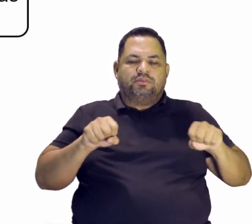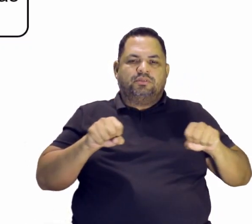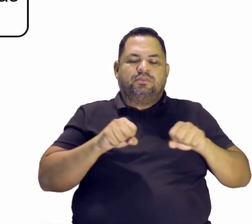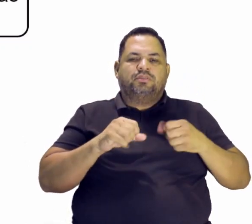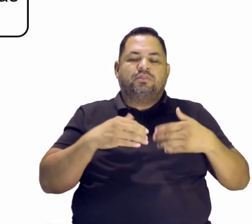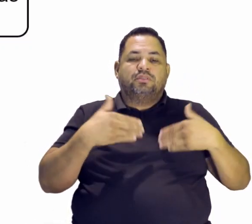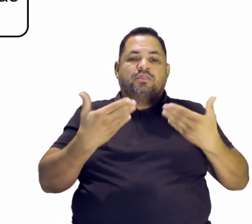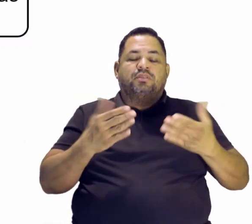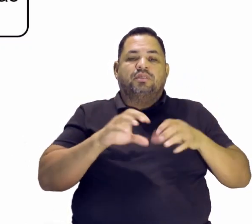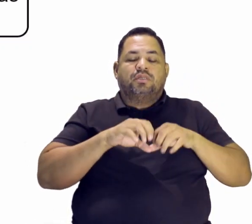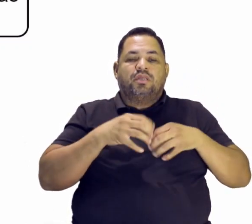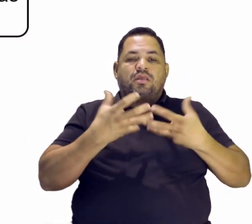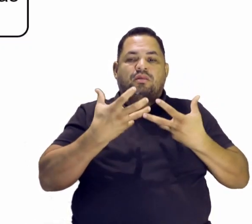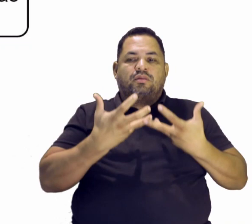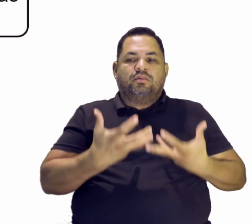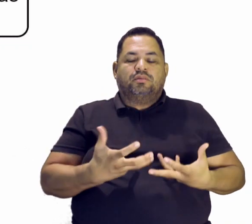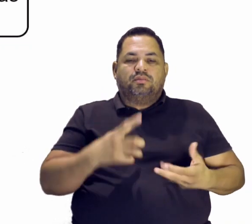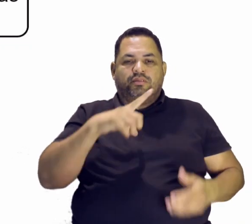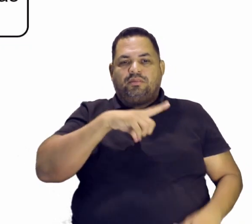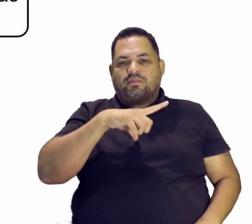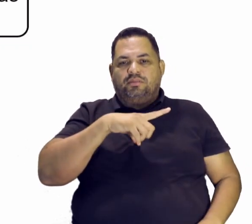ele relaxa, eu